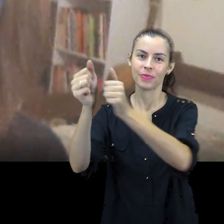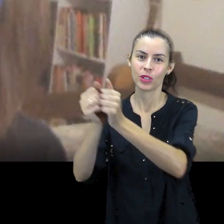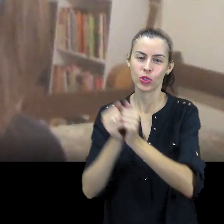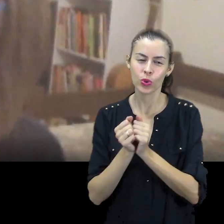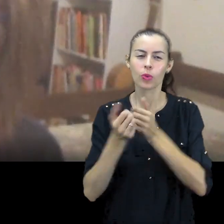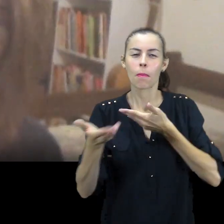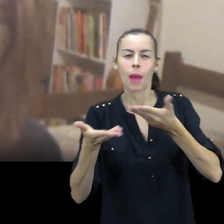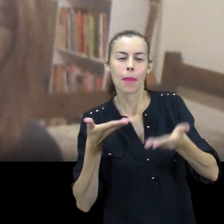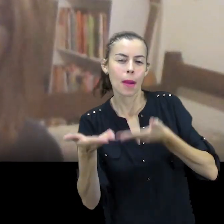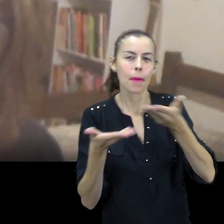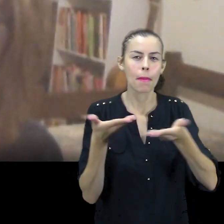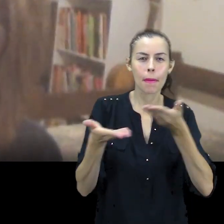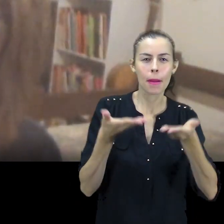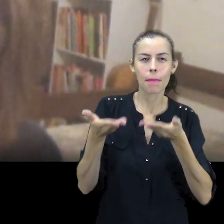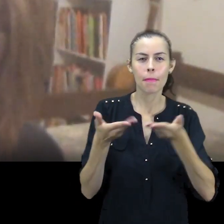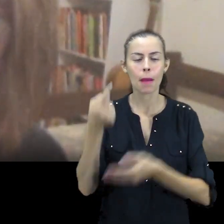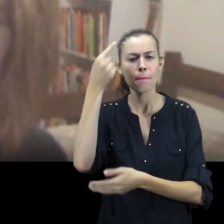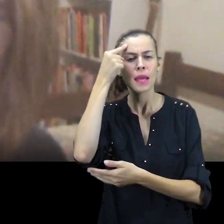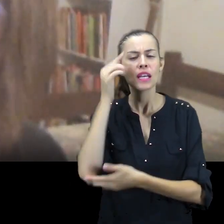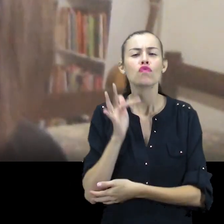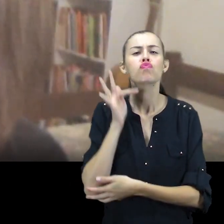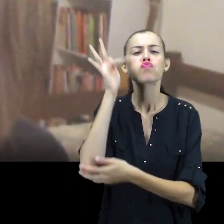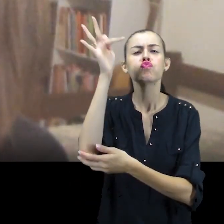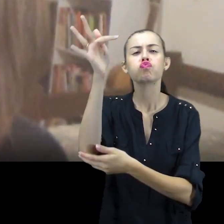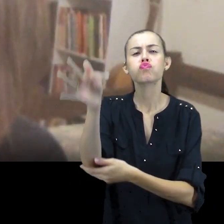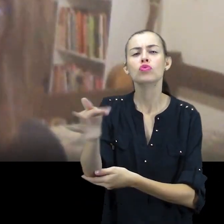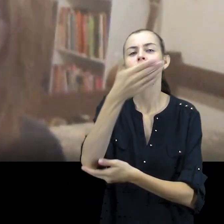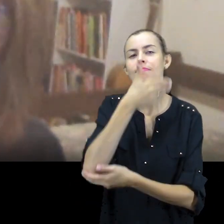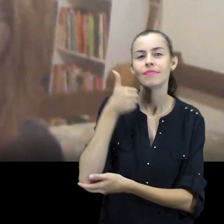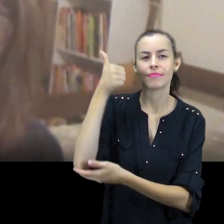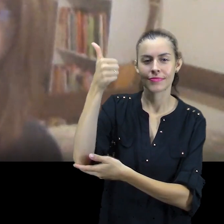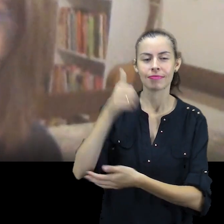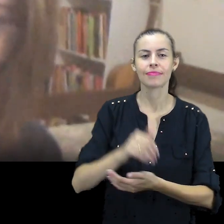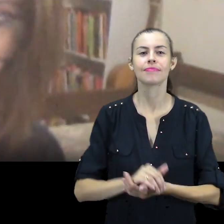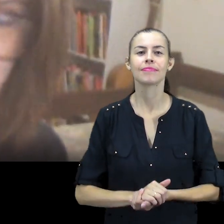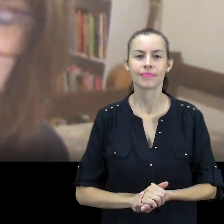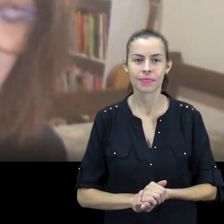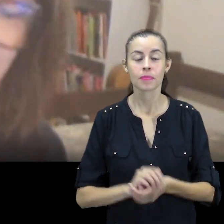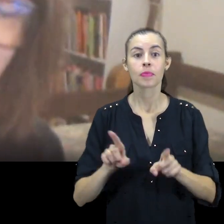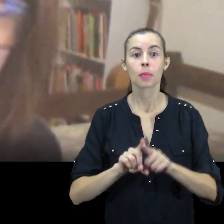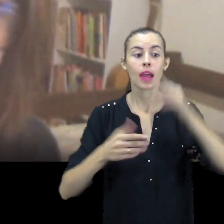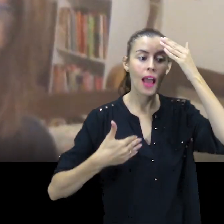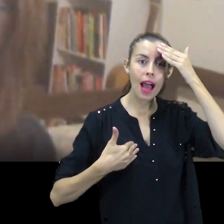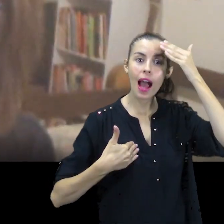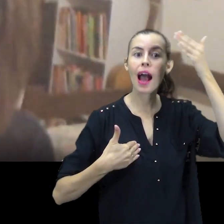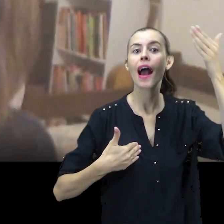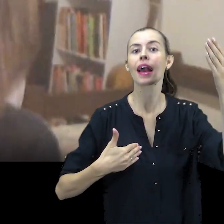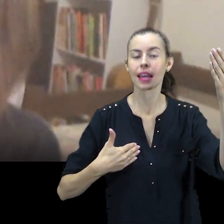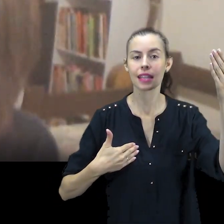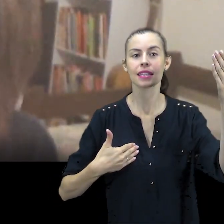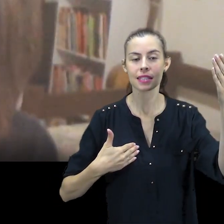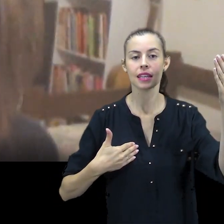só começando e a gente pode, com ele, certamente pensar em futuros promissores. Né? Eu quero agradecer